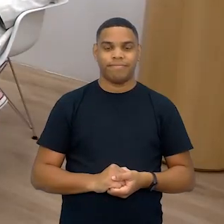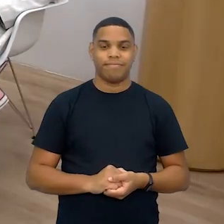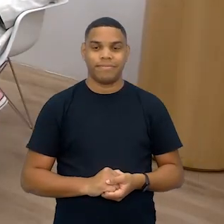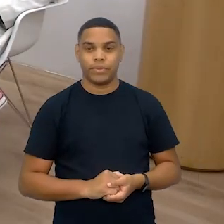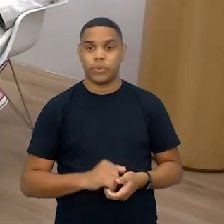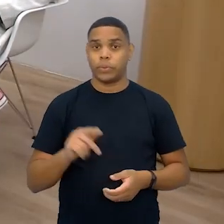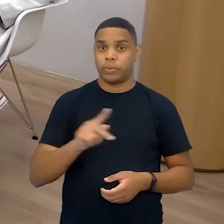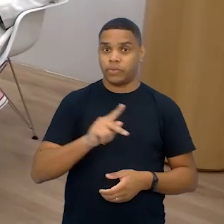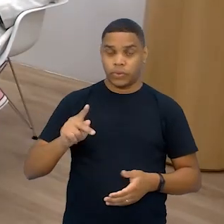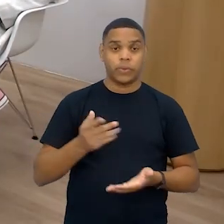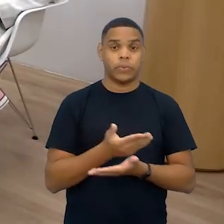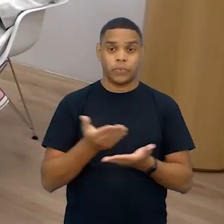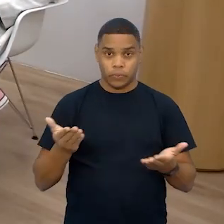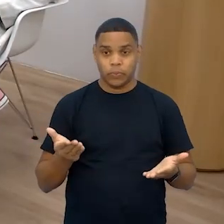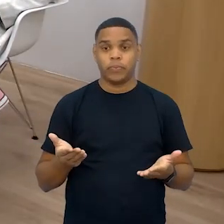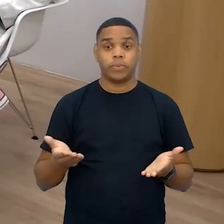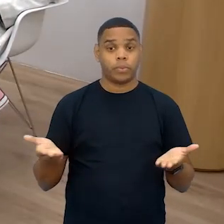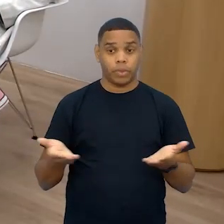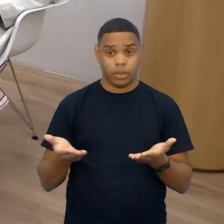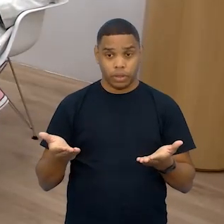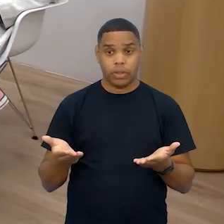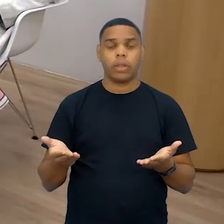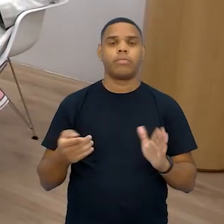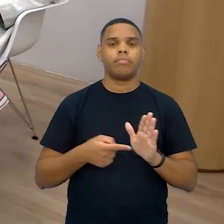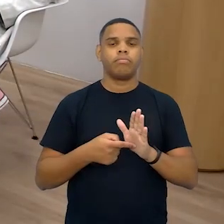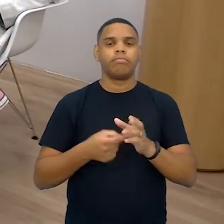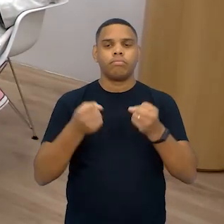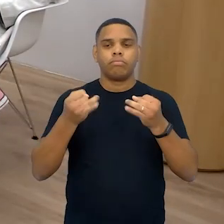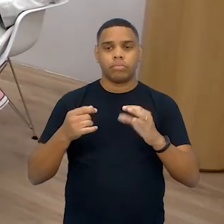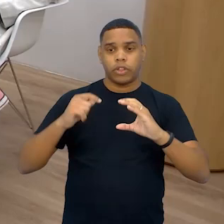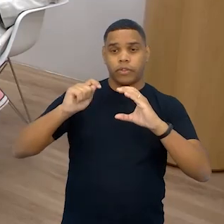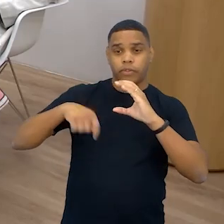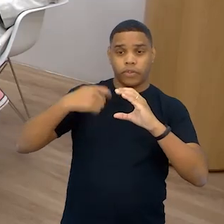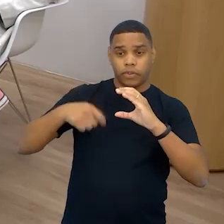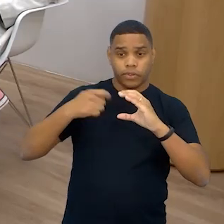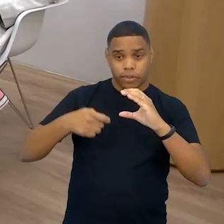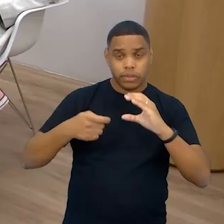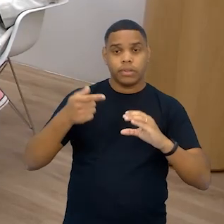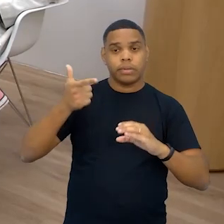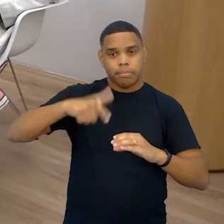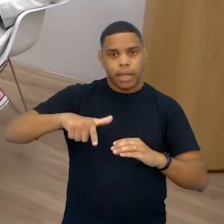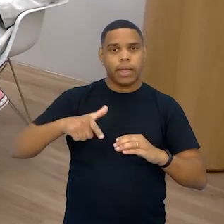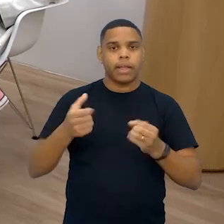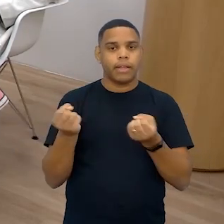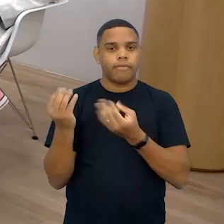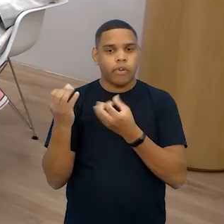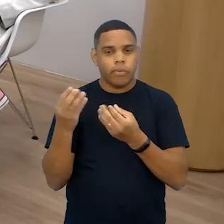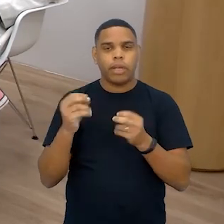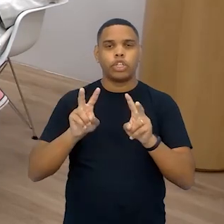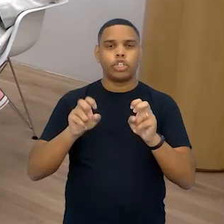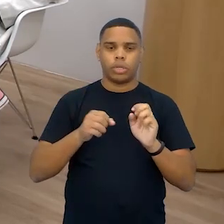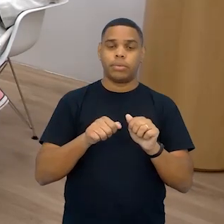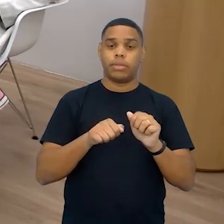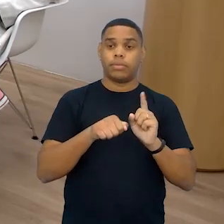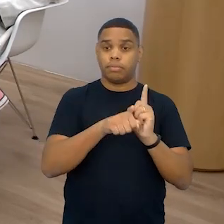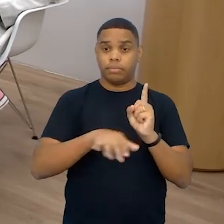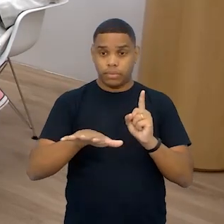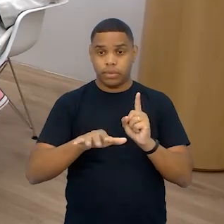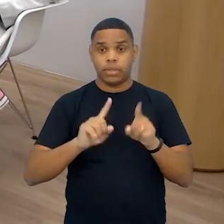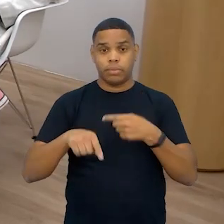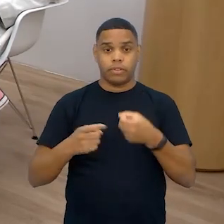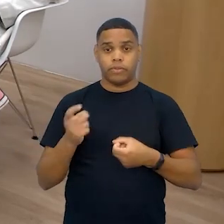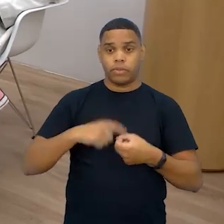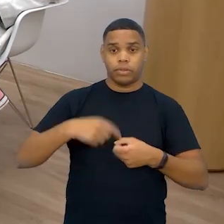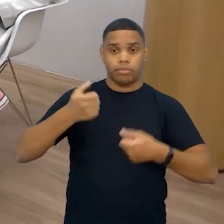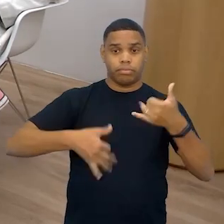Professoras, professores, a gente vai passar um pouco o vídeo para trazer mais informações sobre o Multiplica e aí a gente